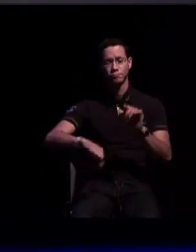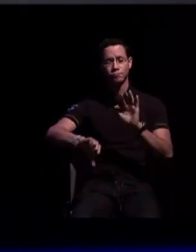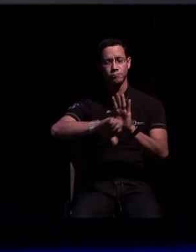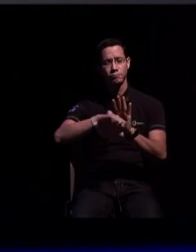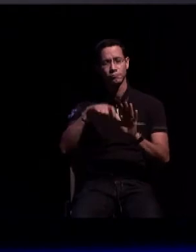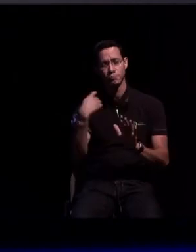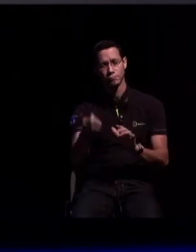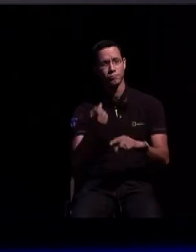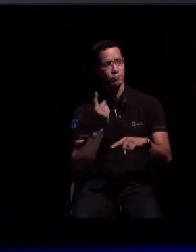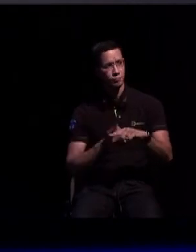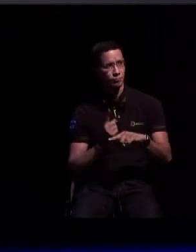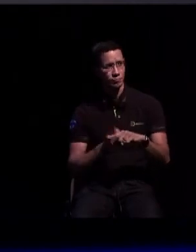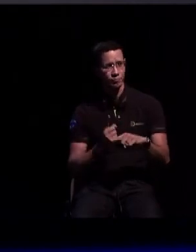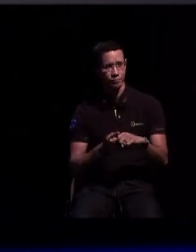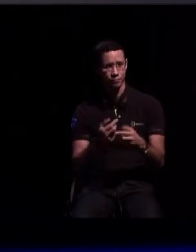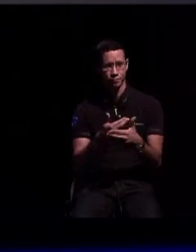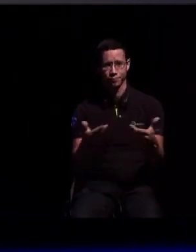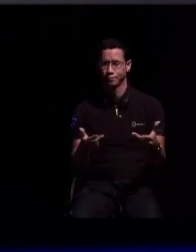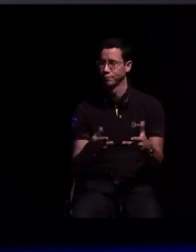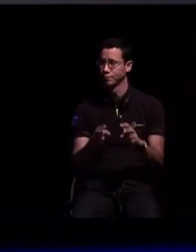criminalizada? Essa é a questão que